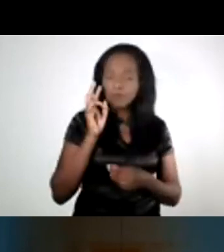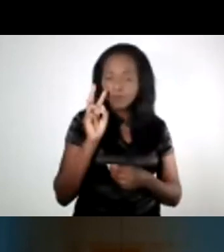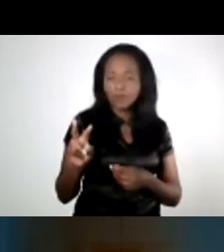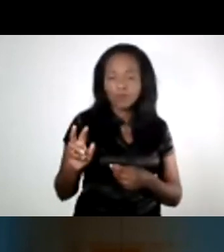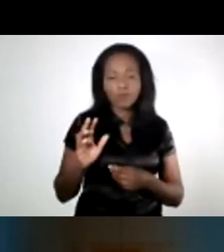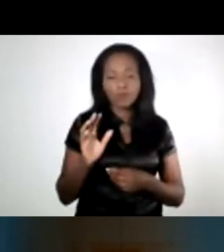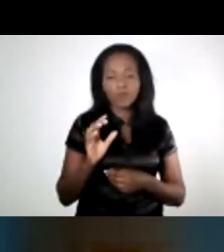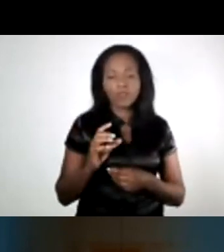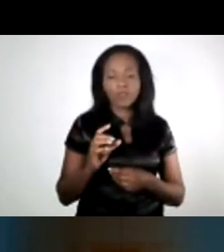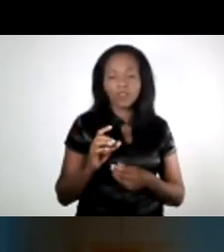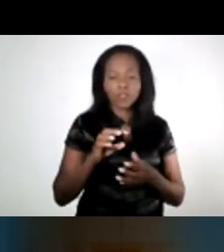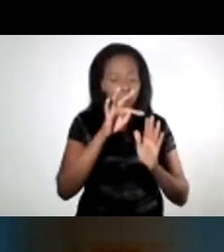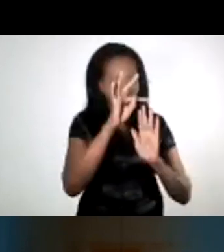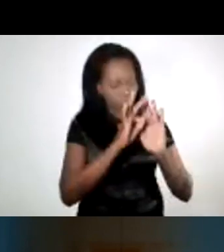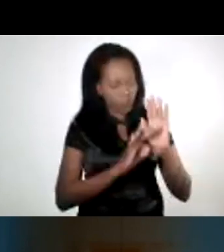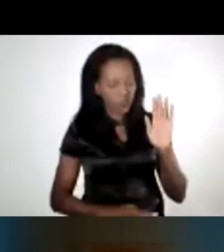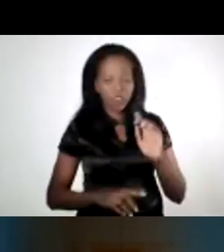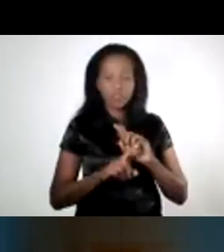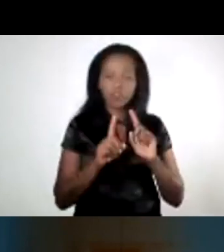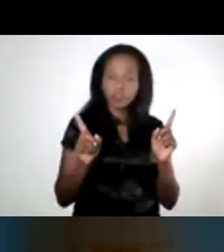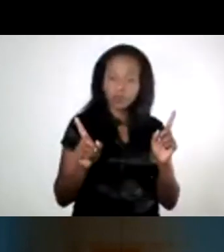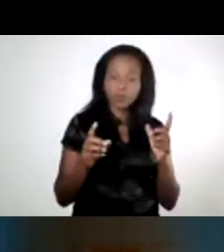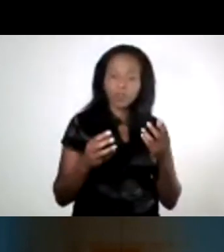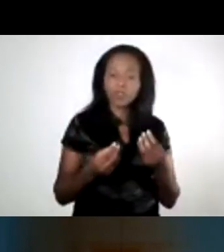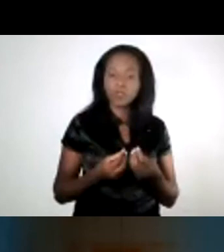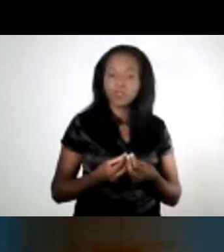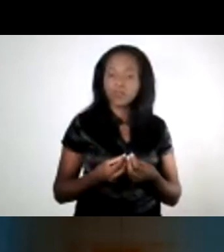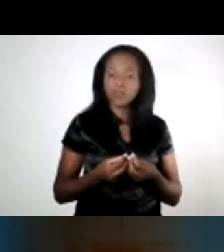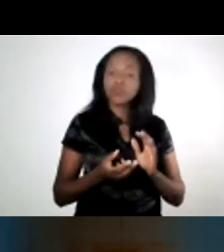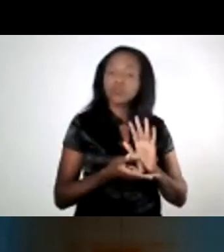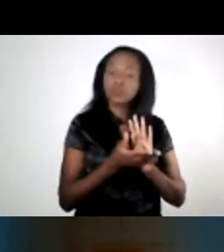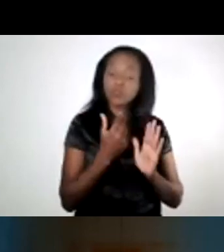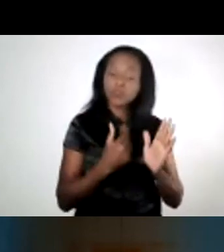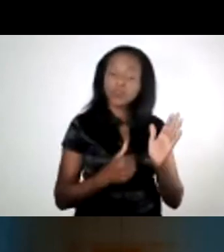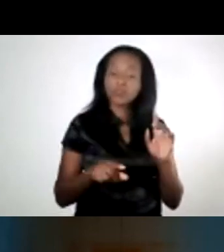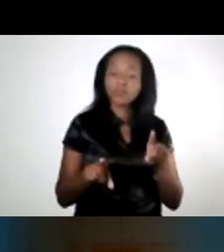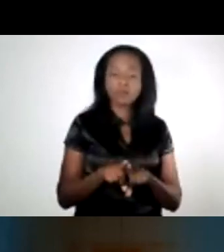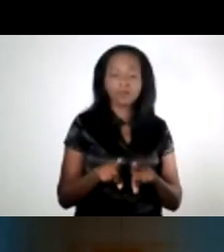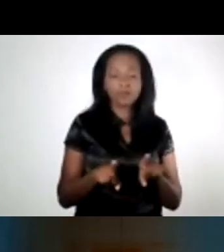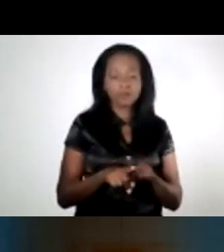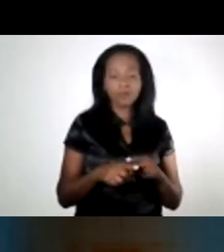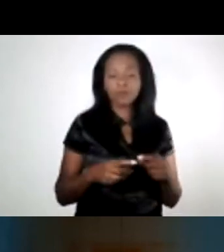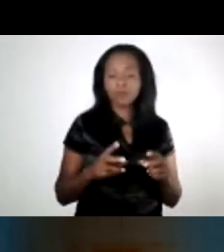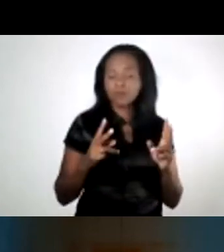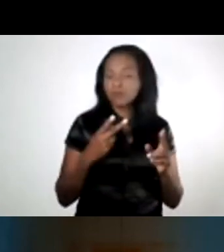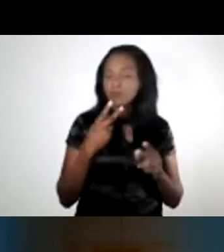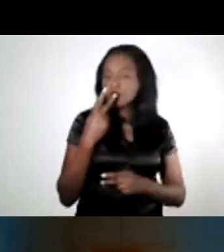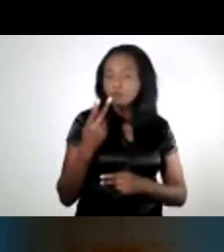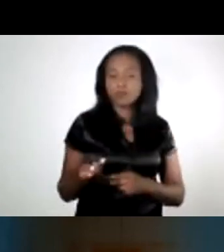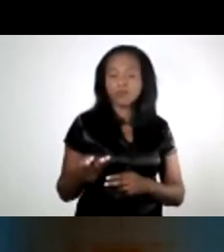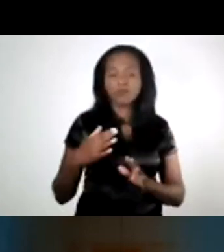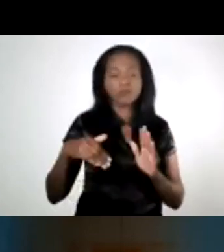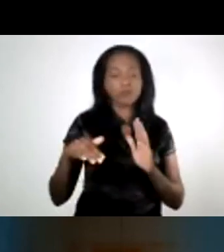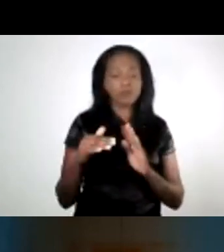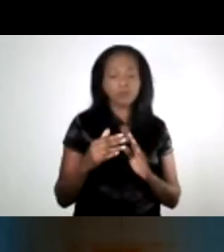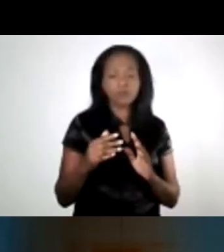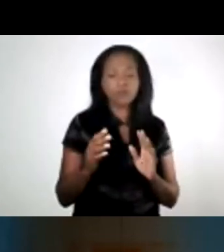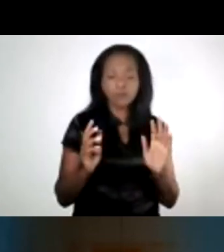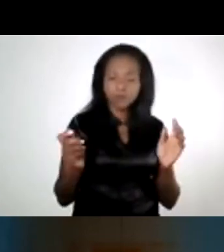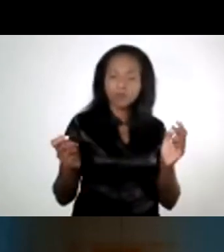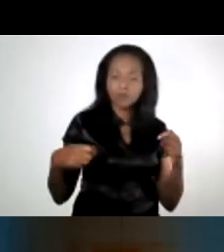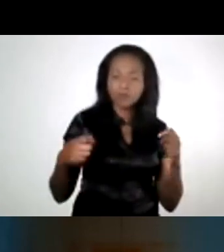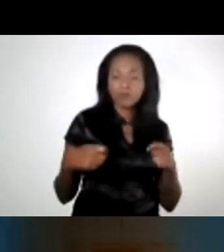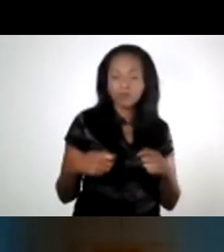só o texto, mas as ilustrações, né? Como já foi muito dito aqui, tudo dá para sentir